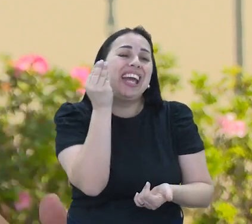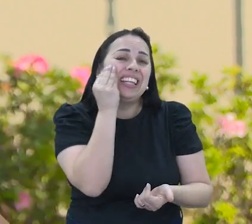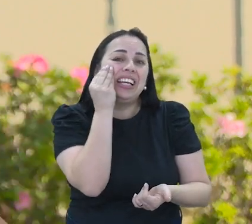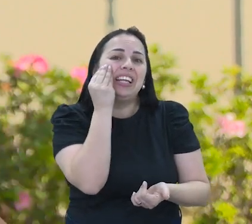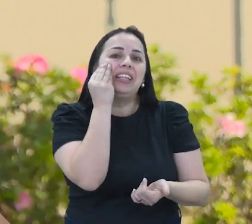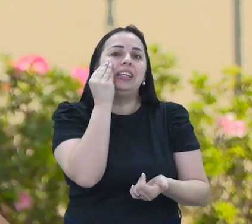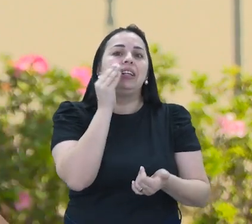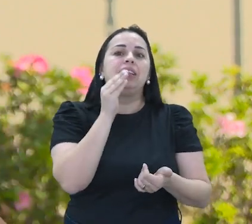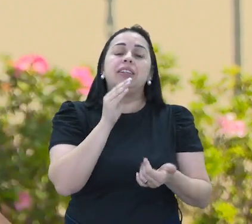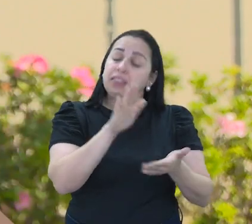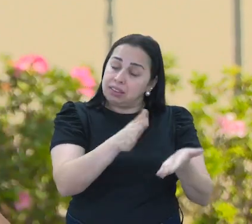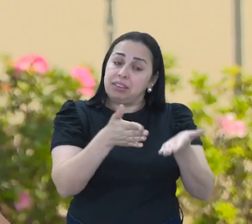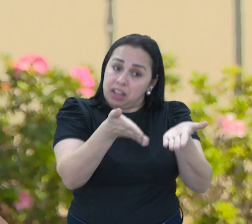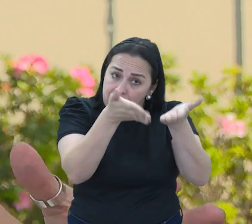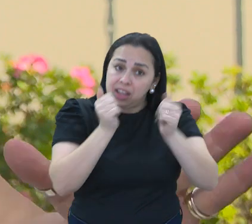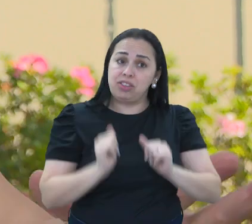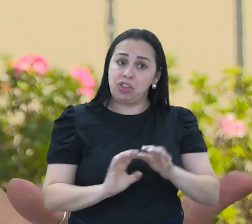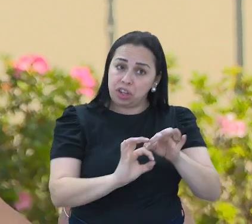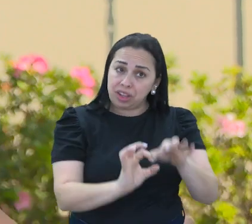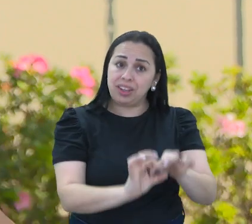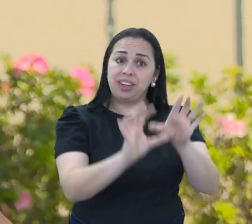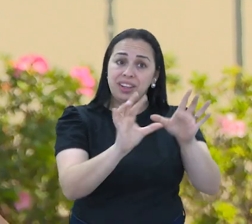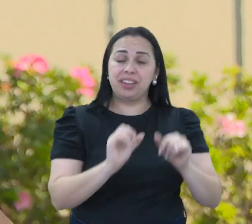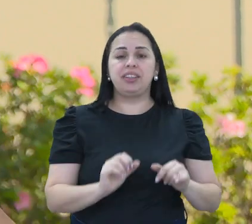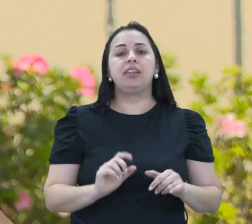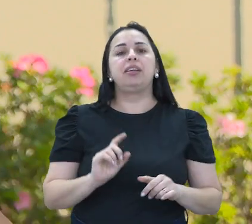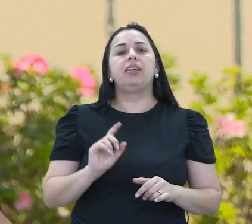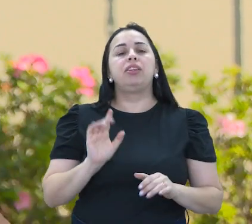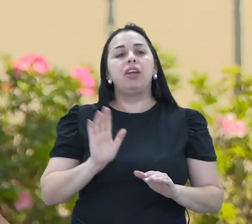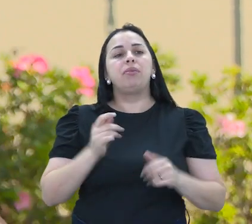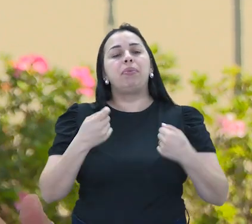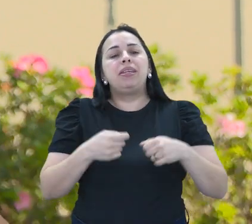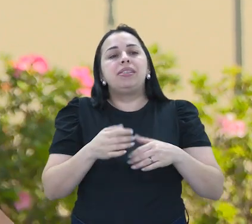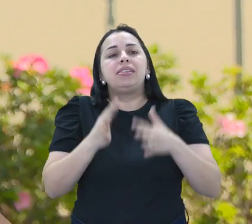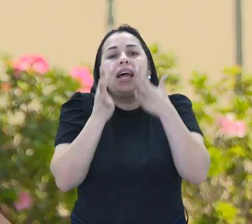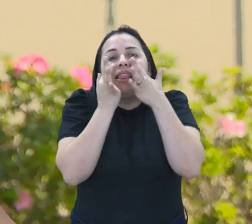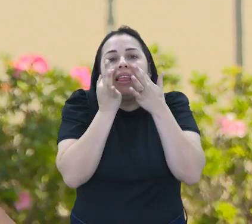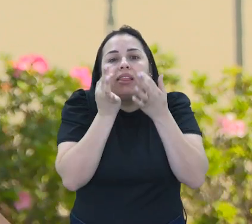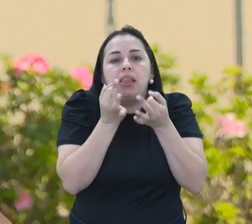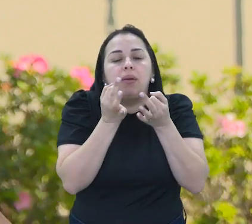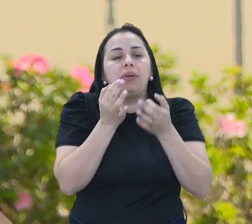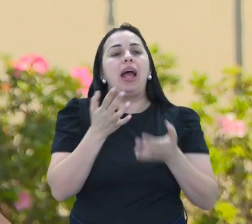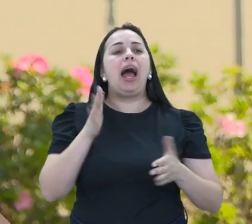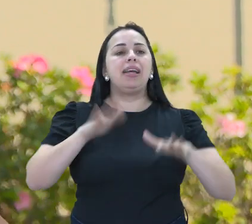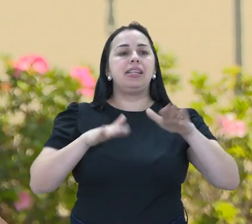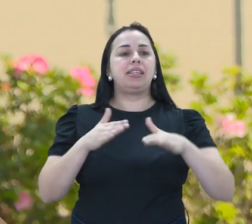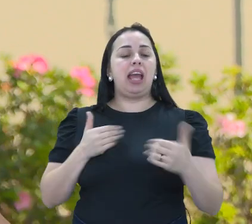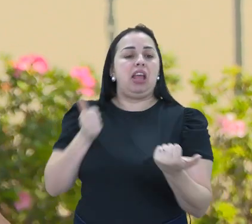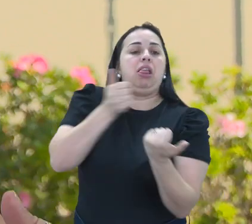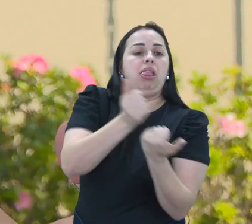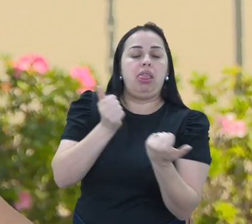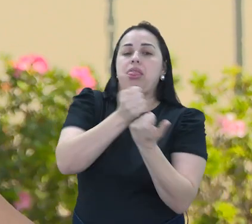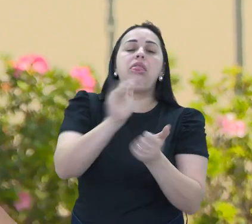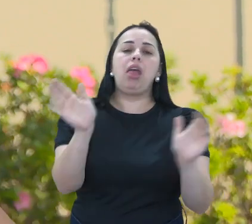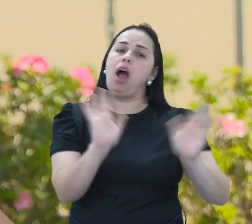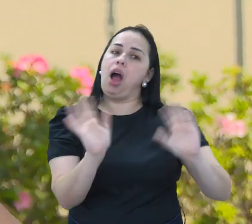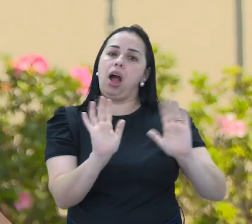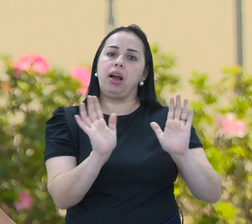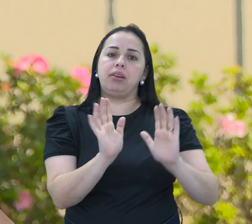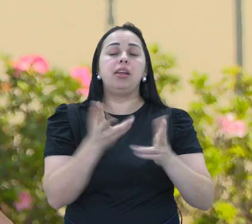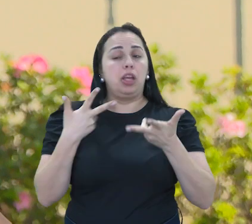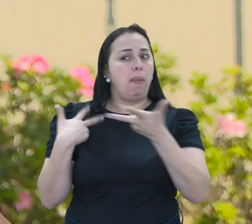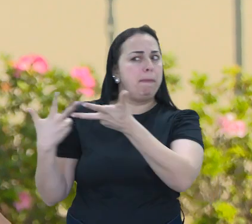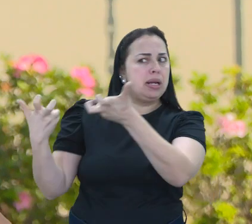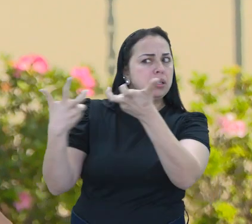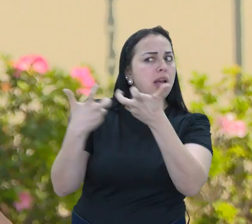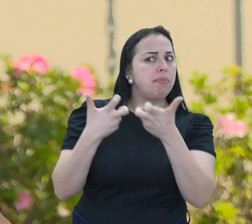às vezes ele vai, né, no automático, deixa fazer. Então a gente tem que tomar mais cuidado nesse sentido, de querer fazer pela pessoa,